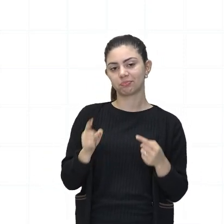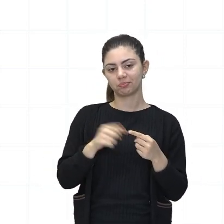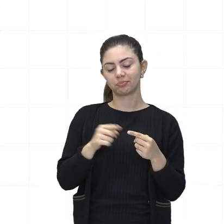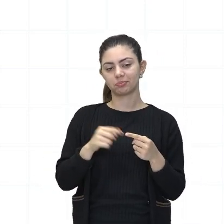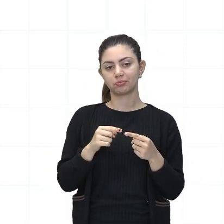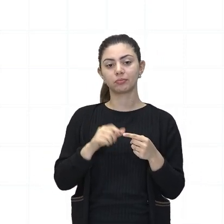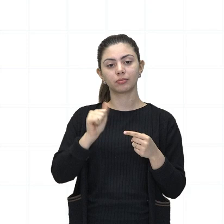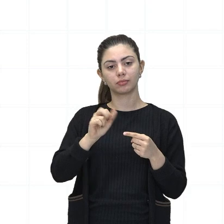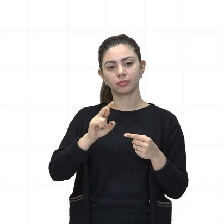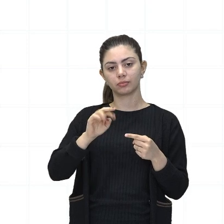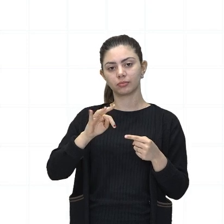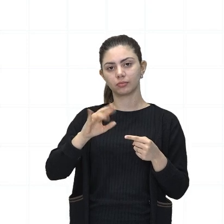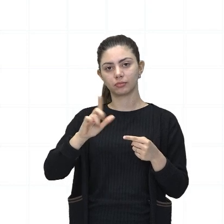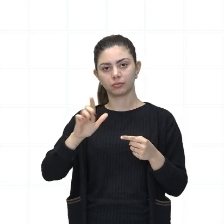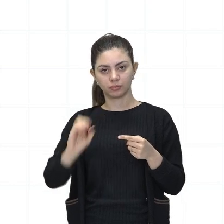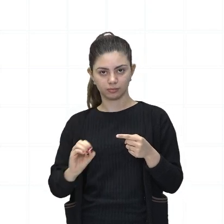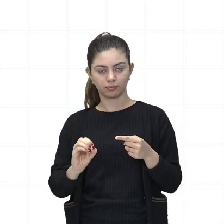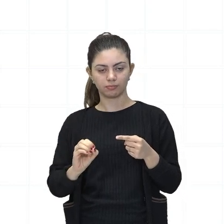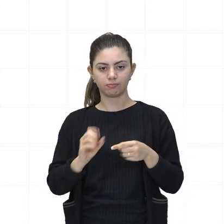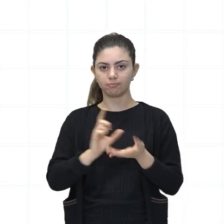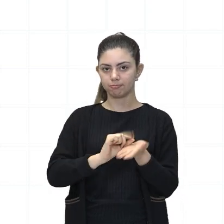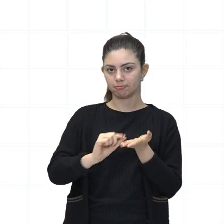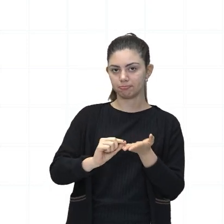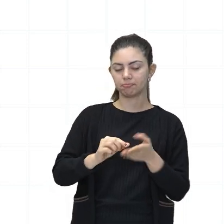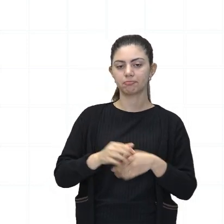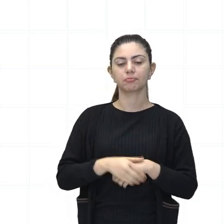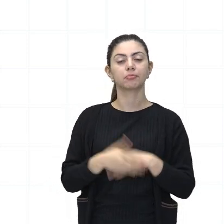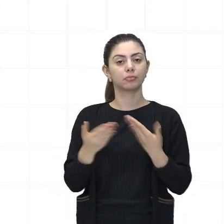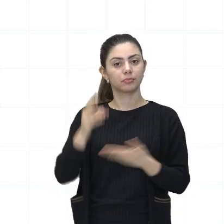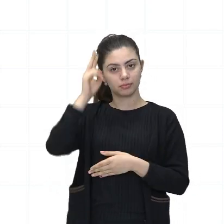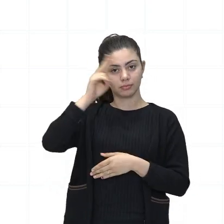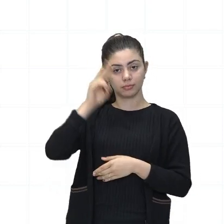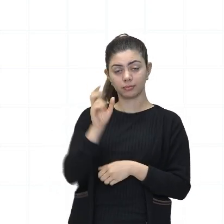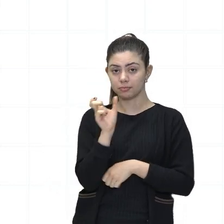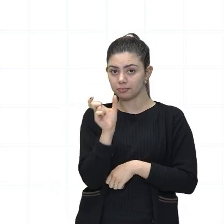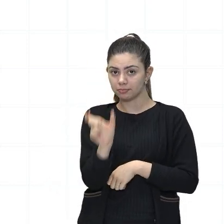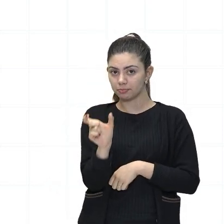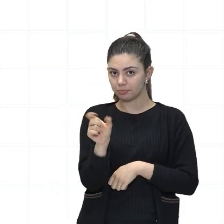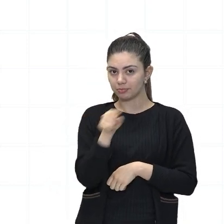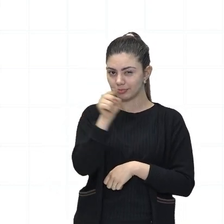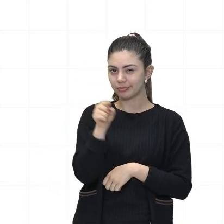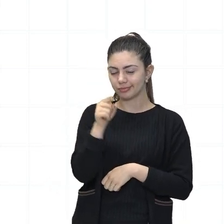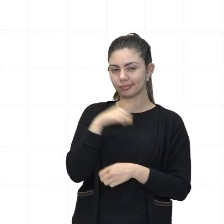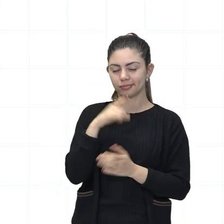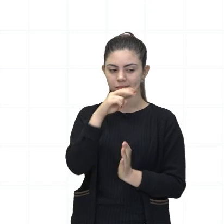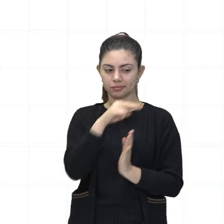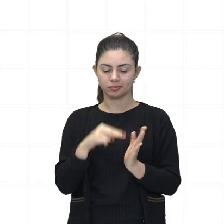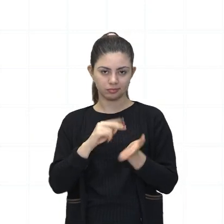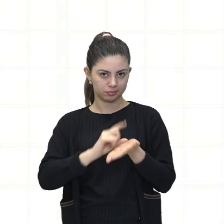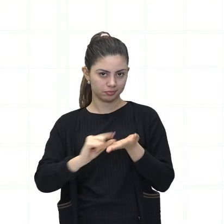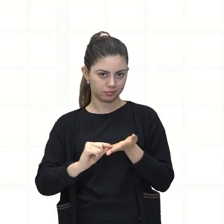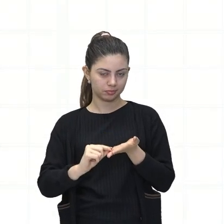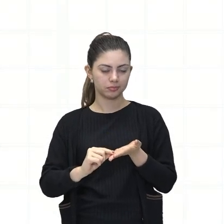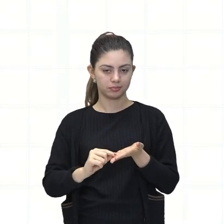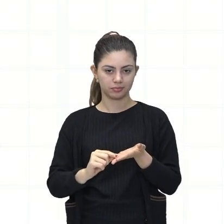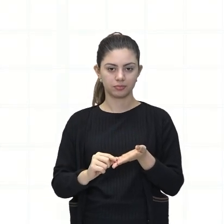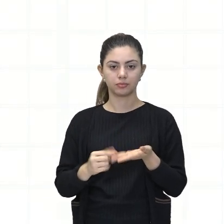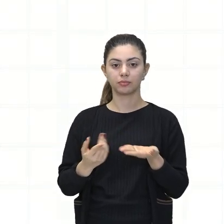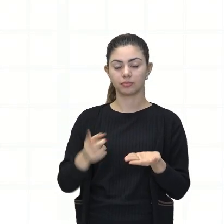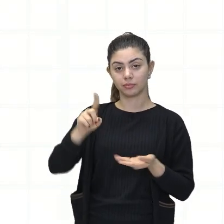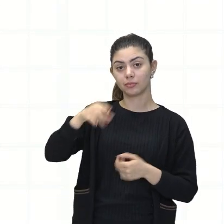é um artigo, tá? Então, lembrem-se dessa palavra-chave quando você for ler um artigo. É um artigo